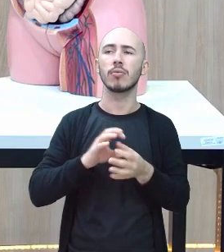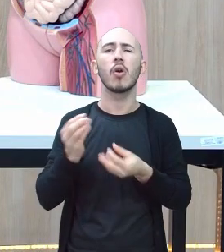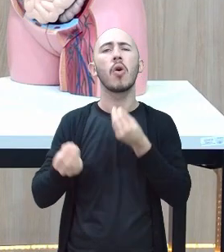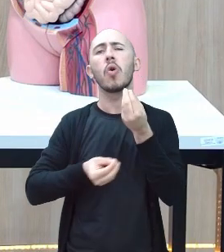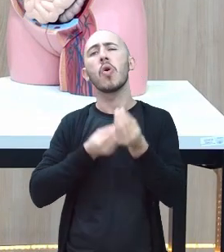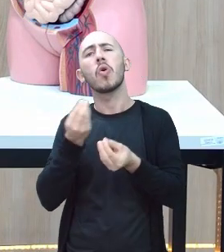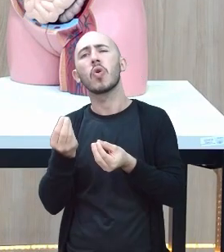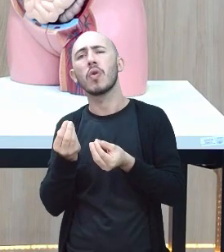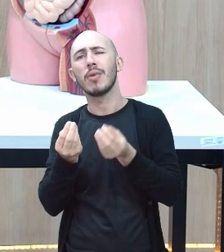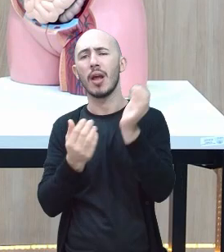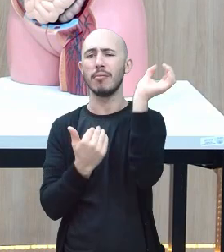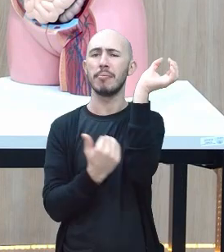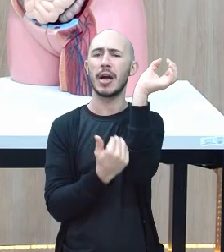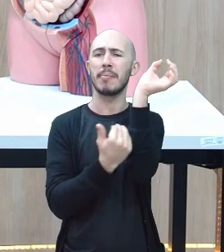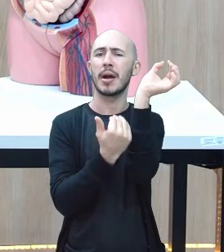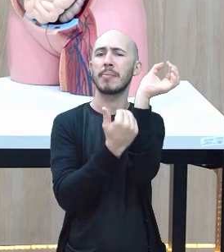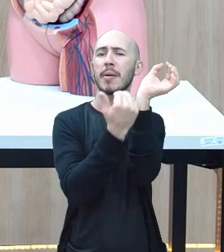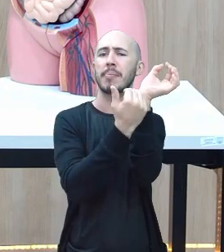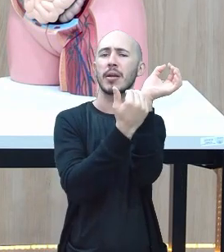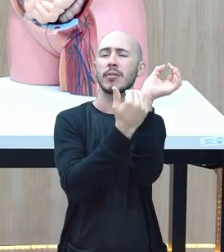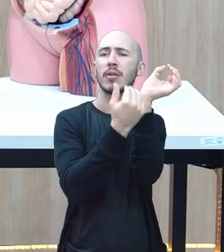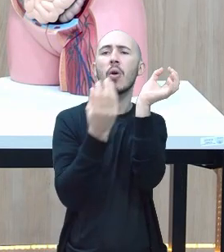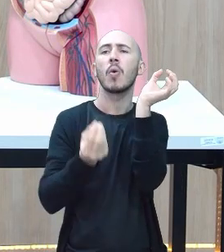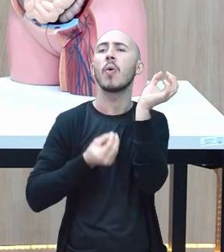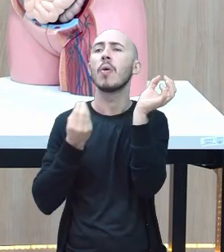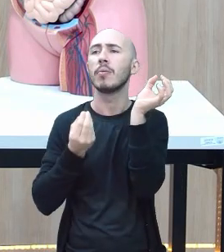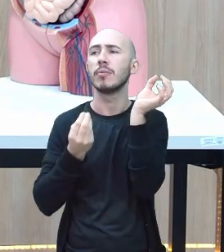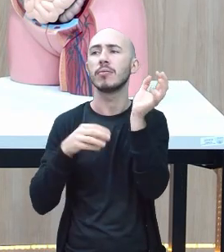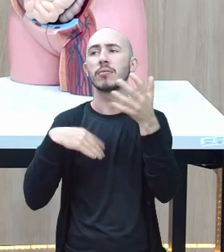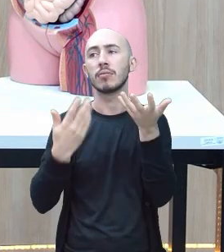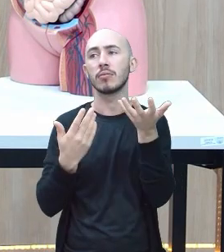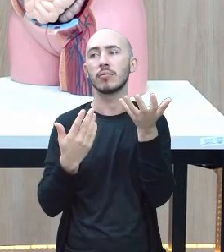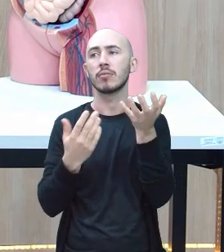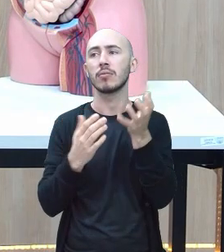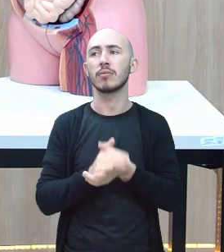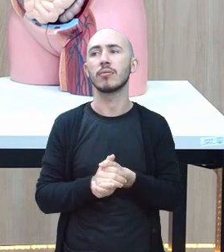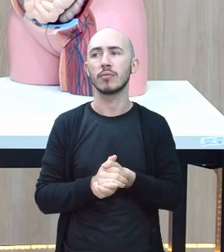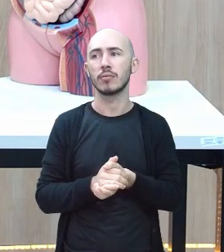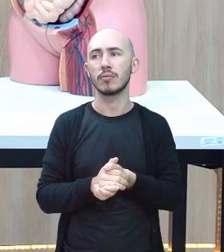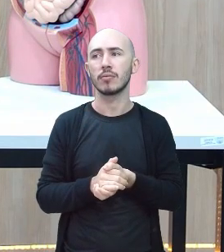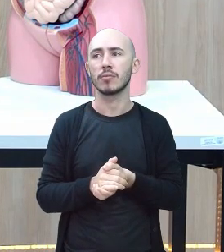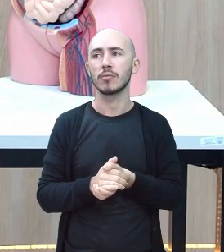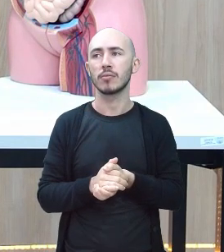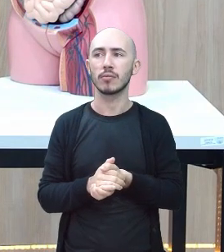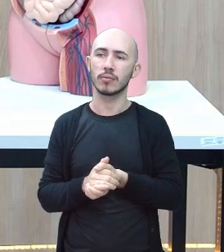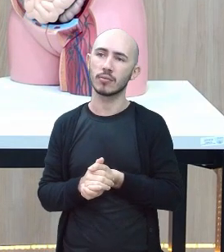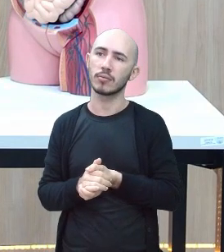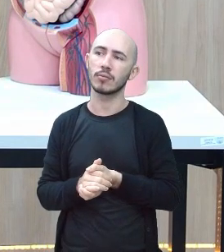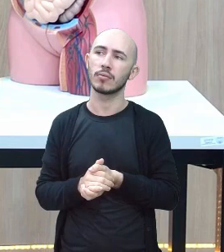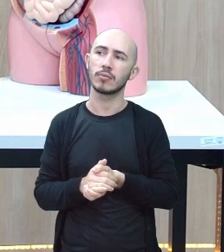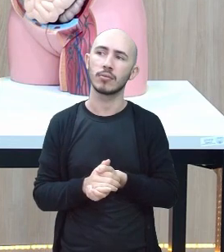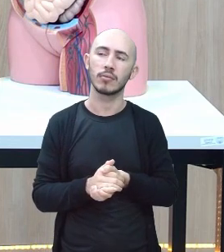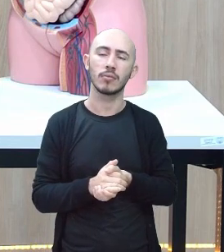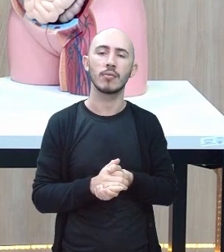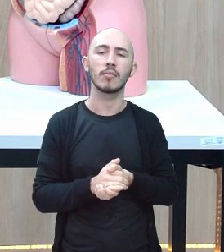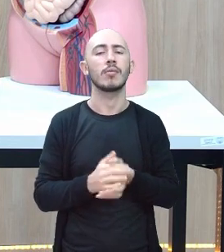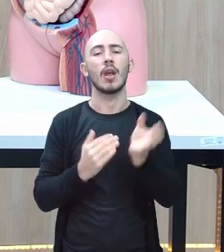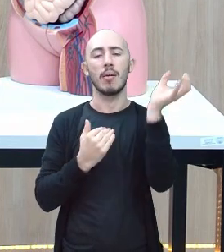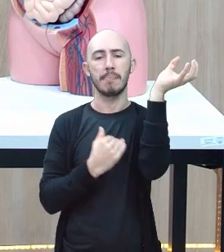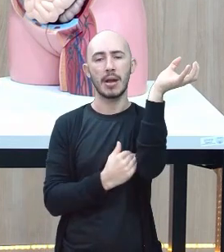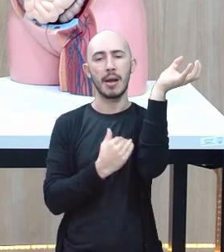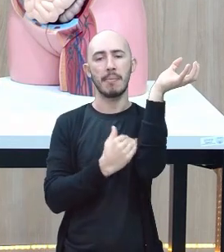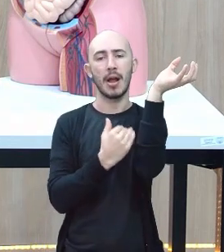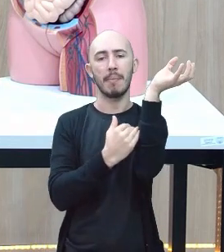nível hierárquico é esse? Vamos dizer, nós começamos pela célula, a menor unidade, né? Até chegar